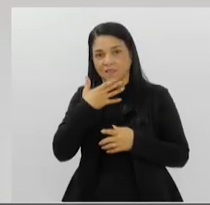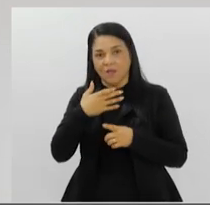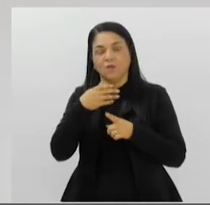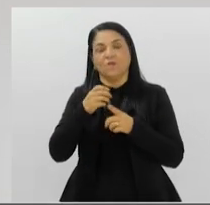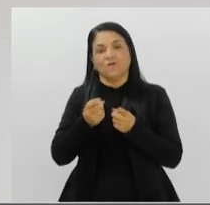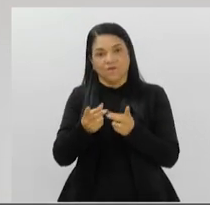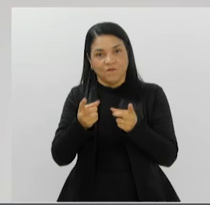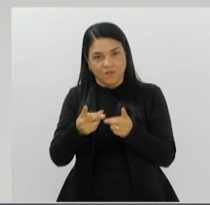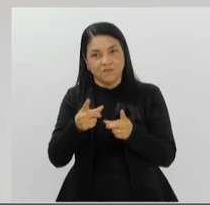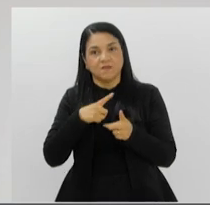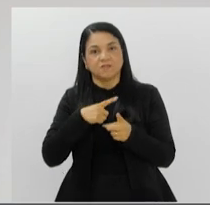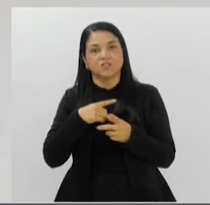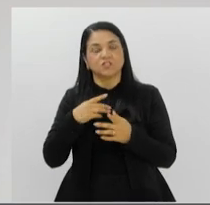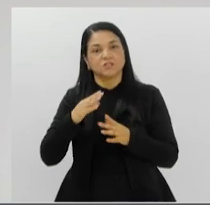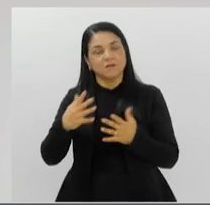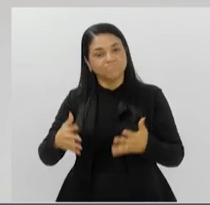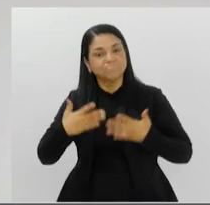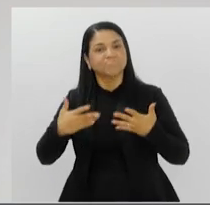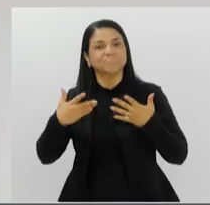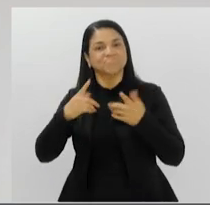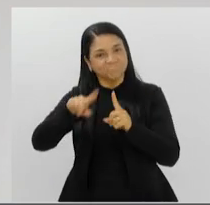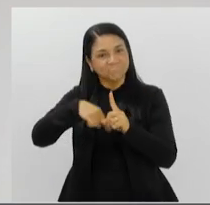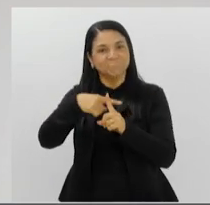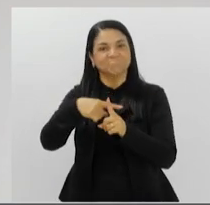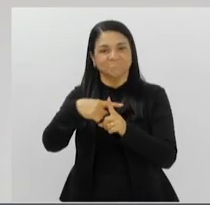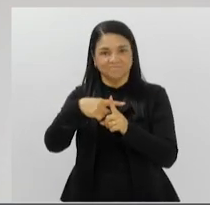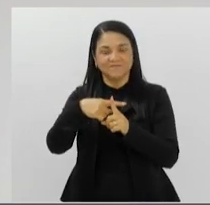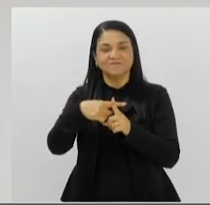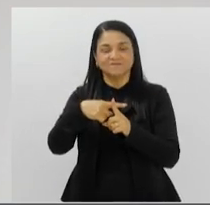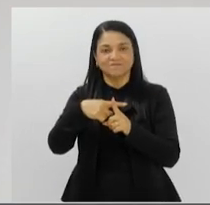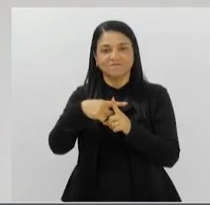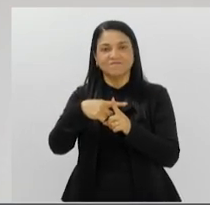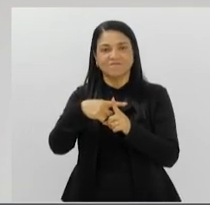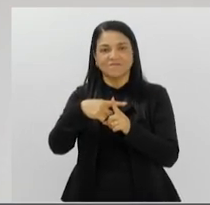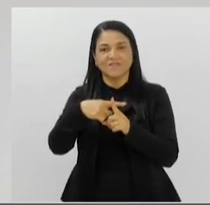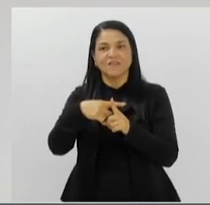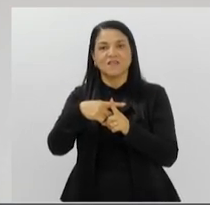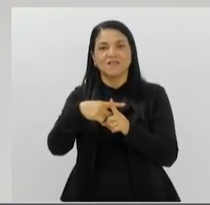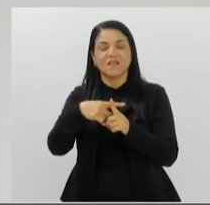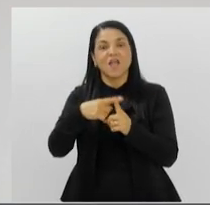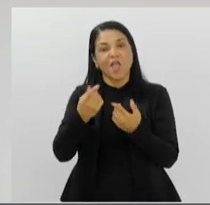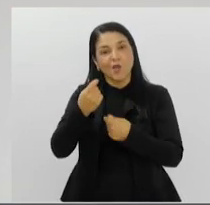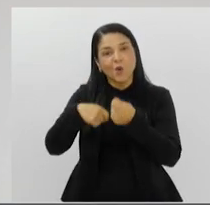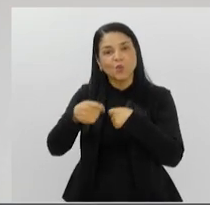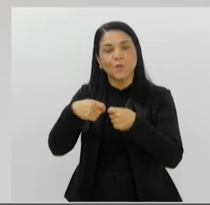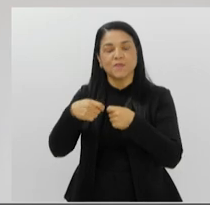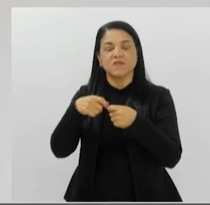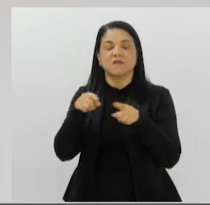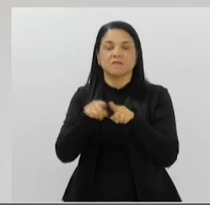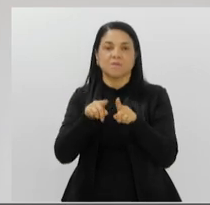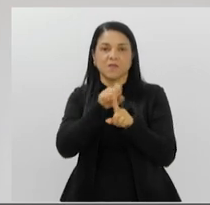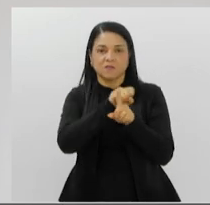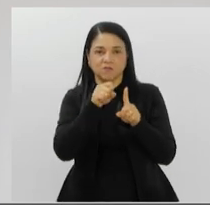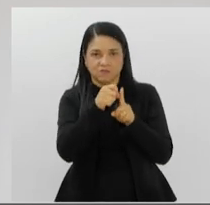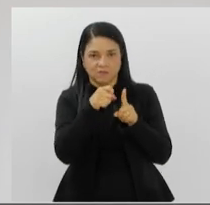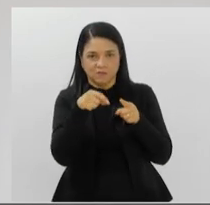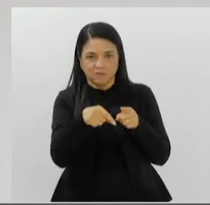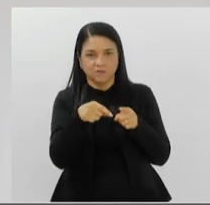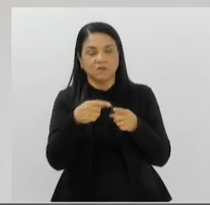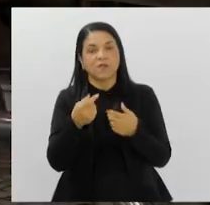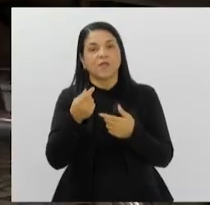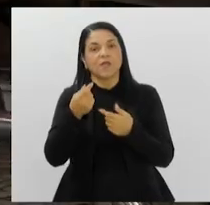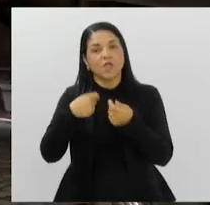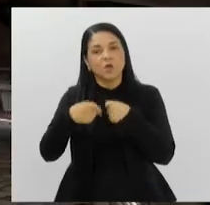ser mais otimistas com relação à economia, à questão social e econômica do